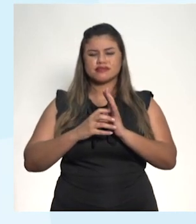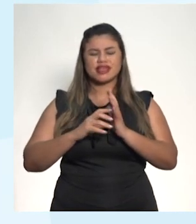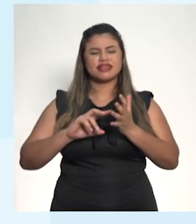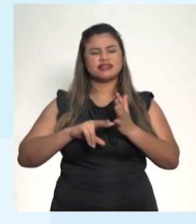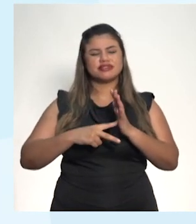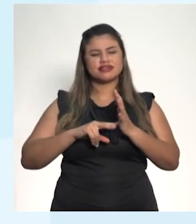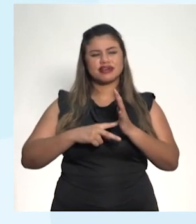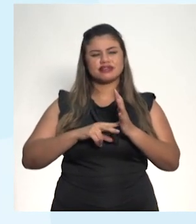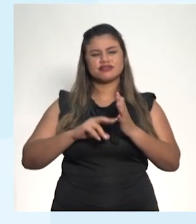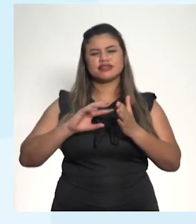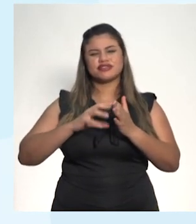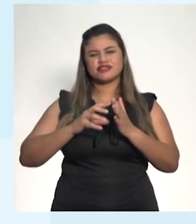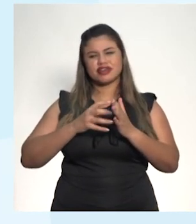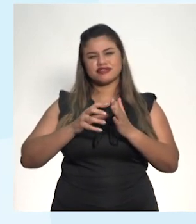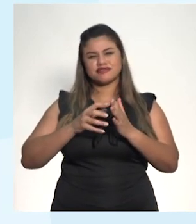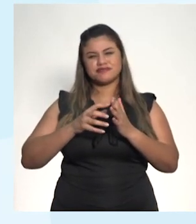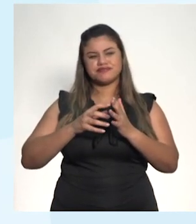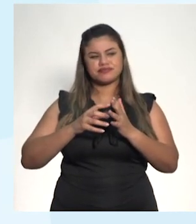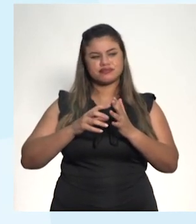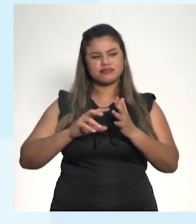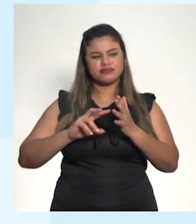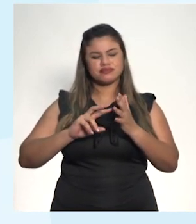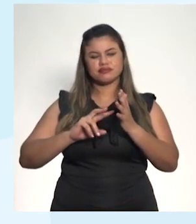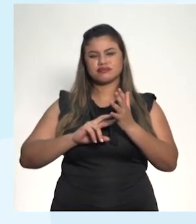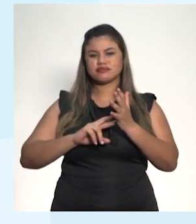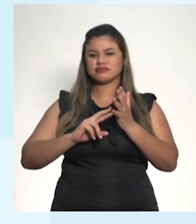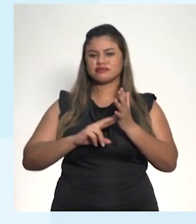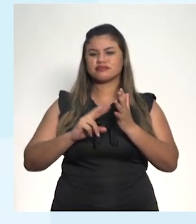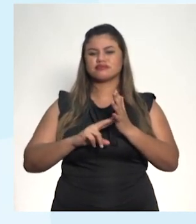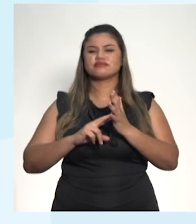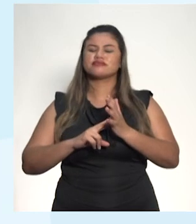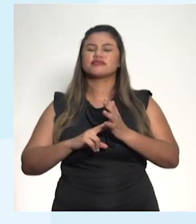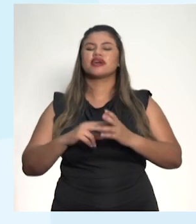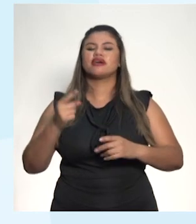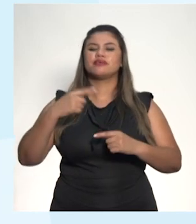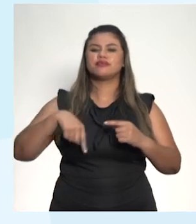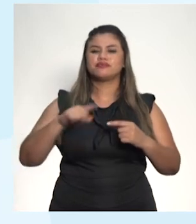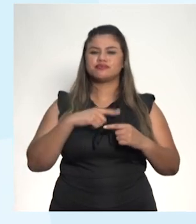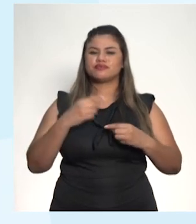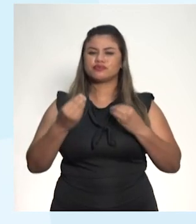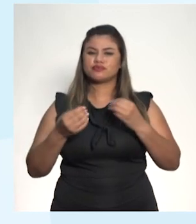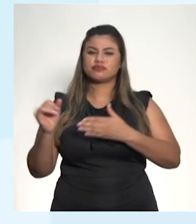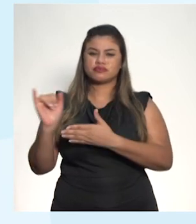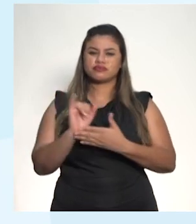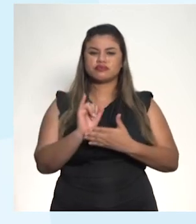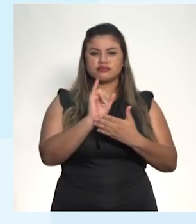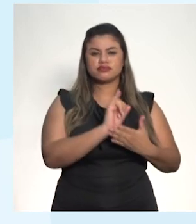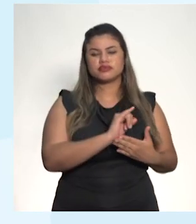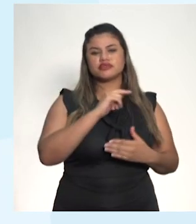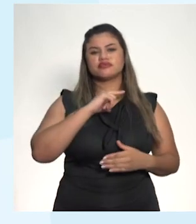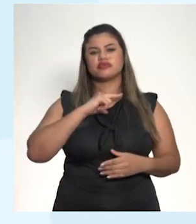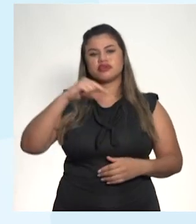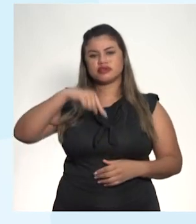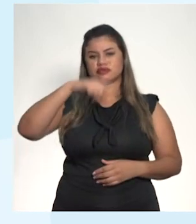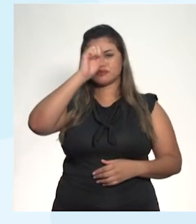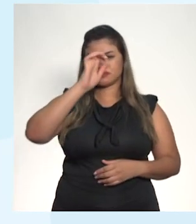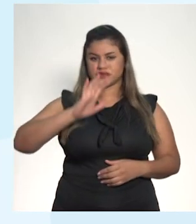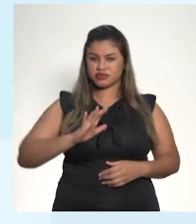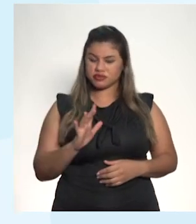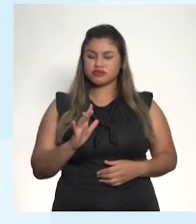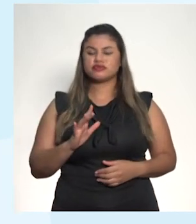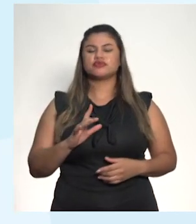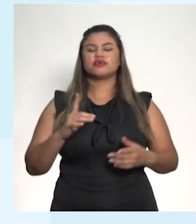começar a crescer, mas as condições de trabalho eram injustas. E como os imigrantes que vieram para cá, a gente tem que pensar que teve uma época que vieram muitos